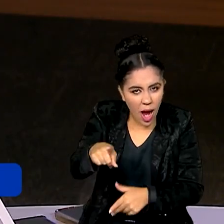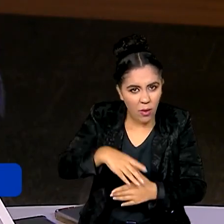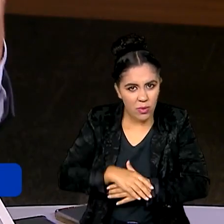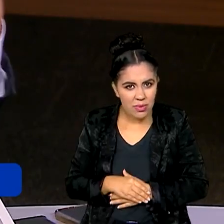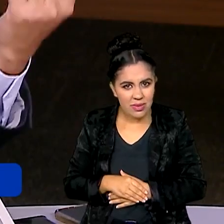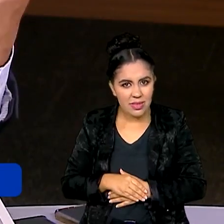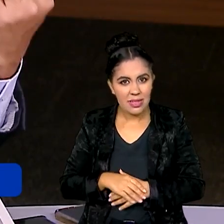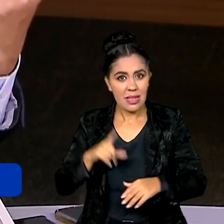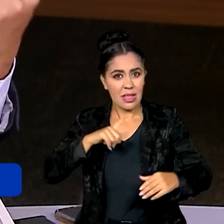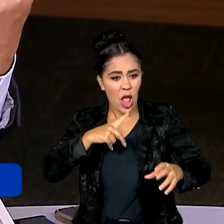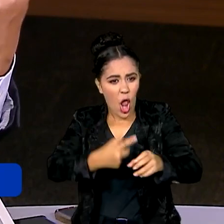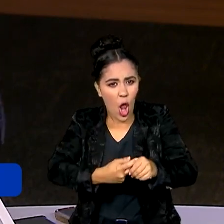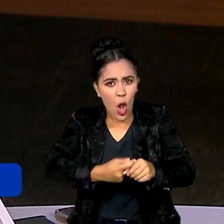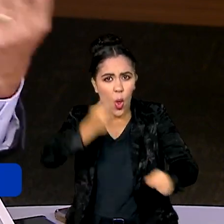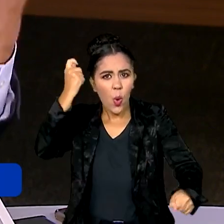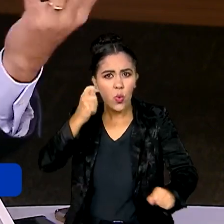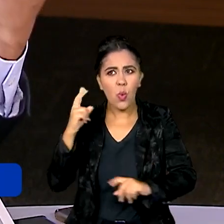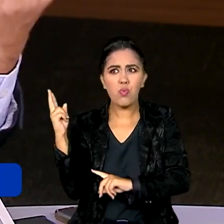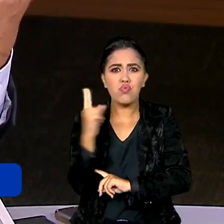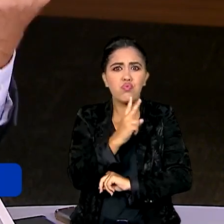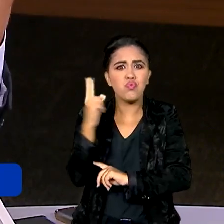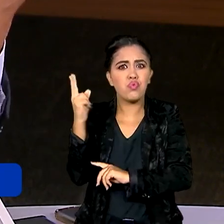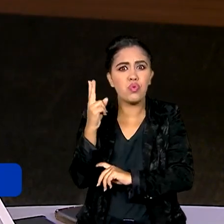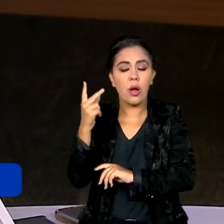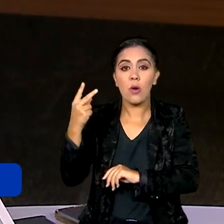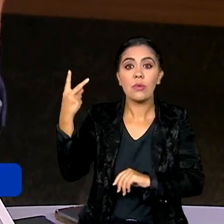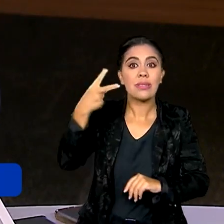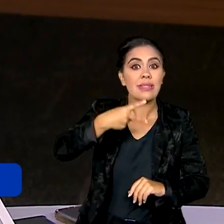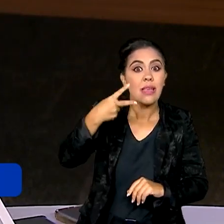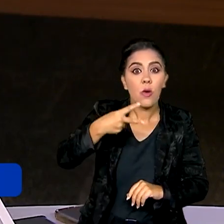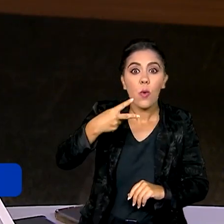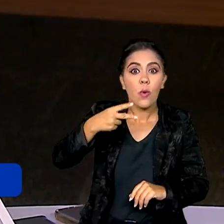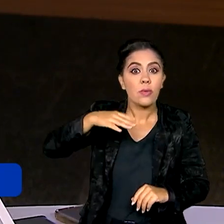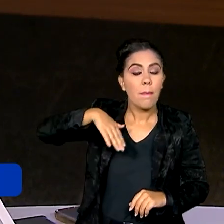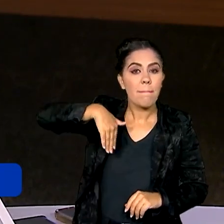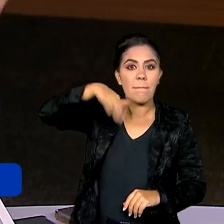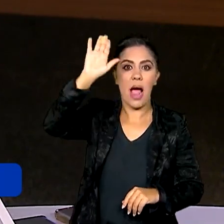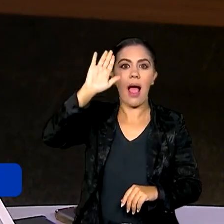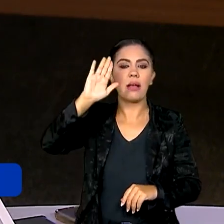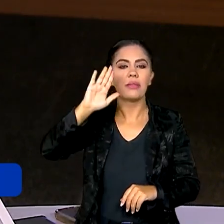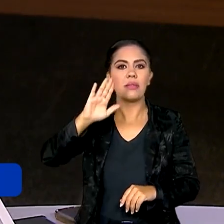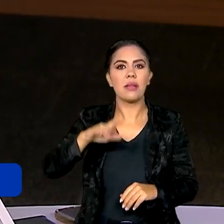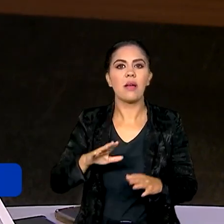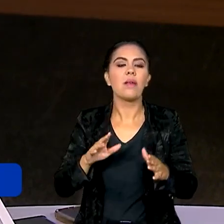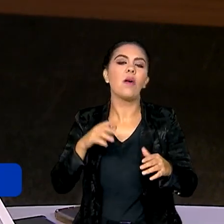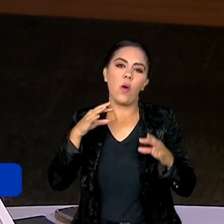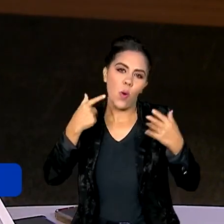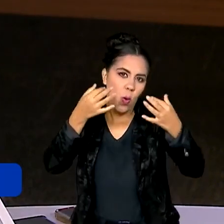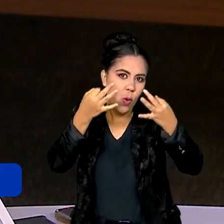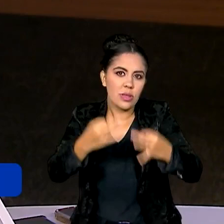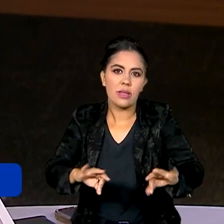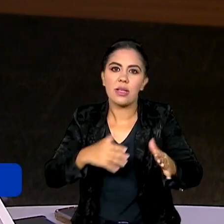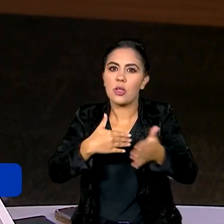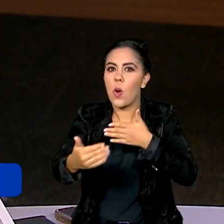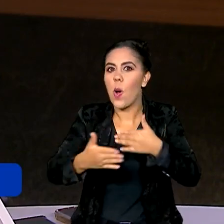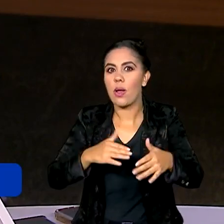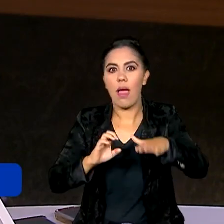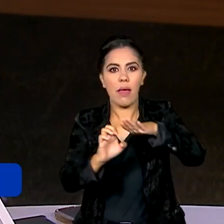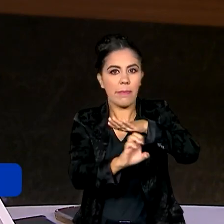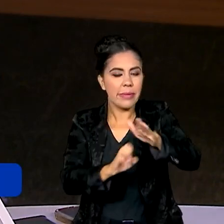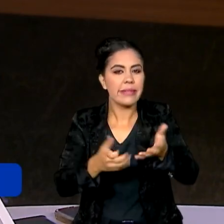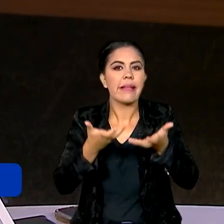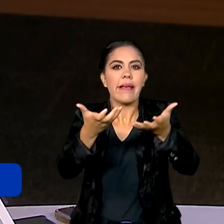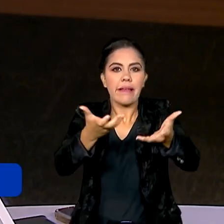da sua história, da história da existência dessa empresa ou de qualquer empresa. Que empresa não gostaria de estar nessa situação? Que